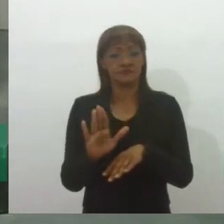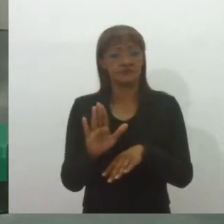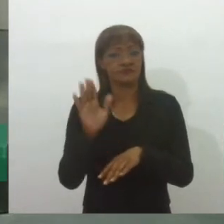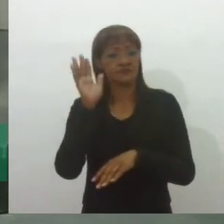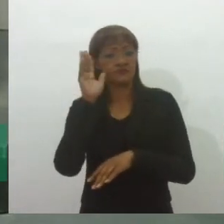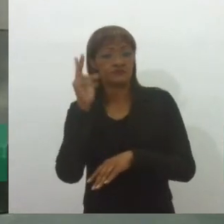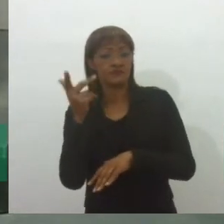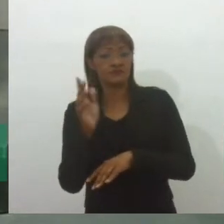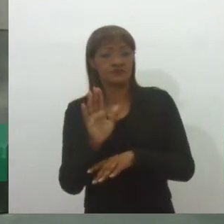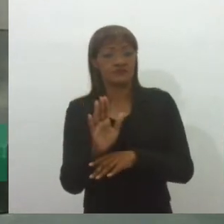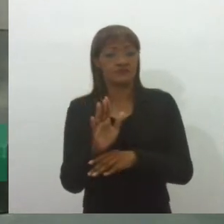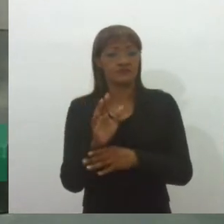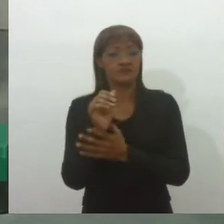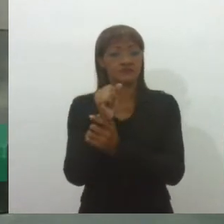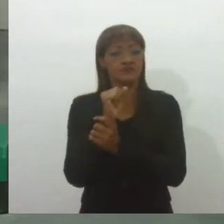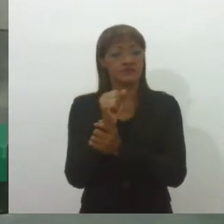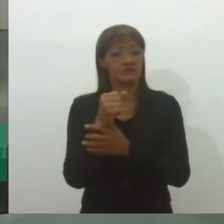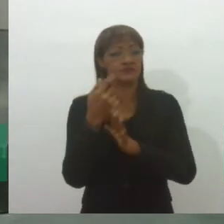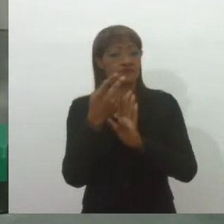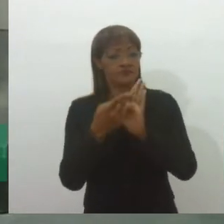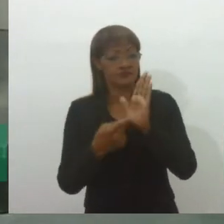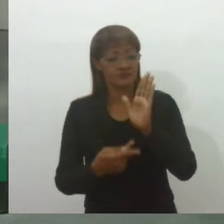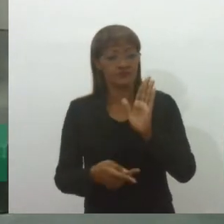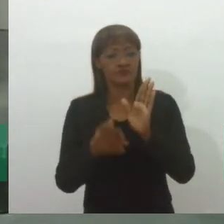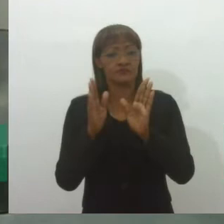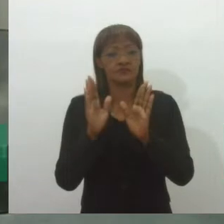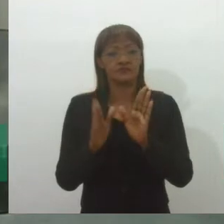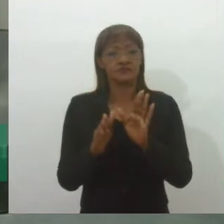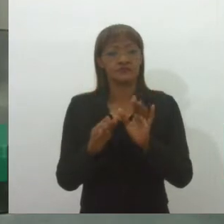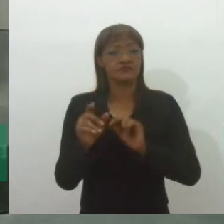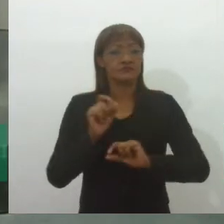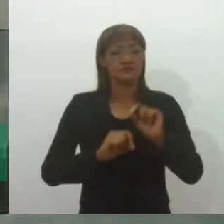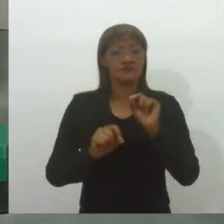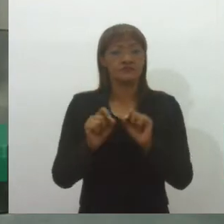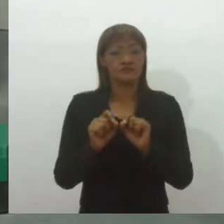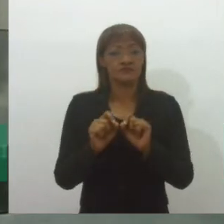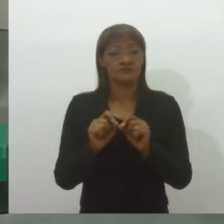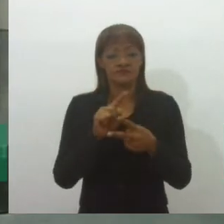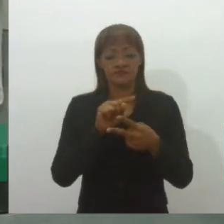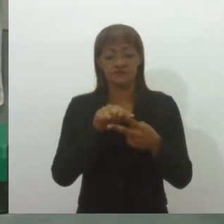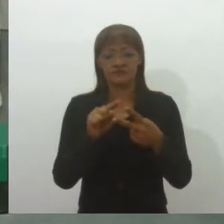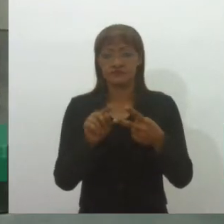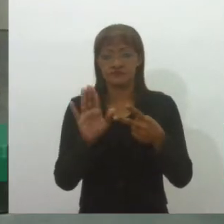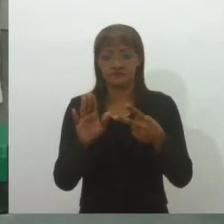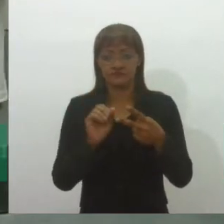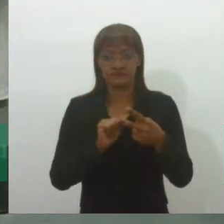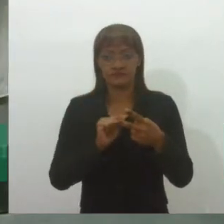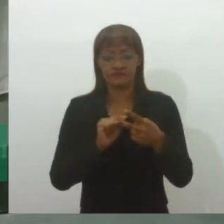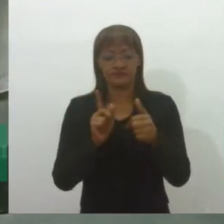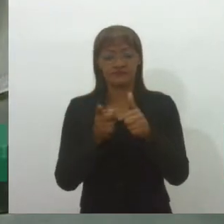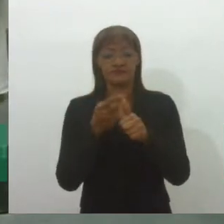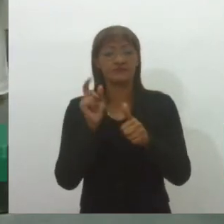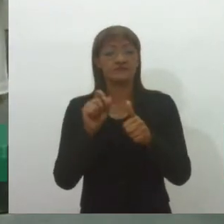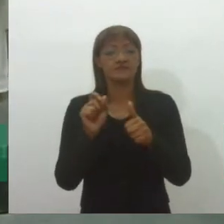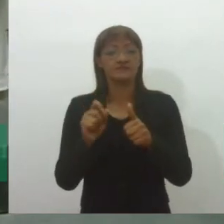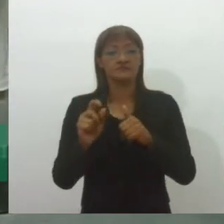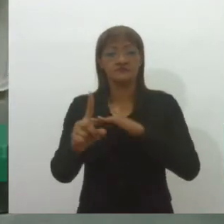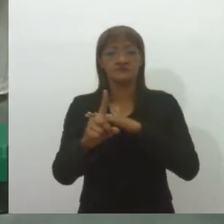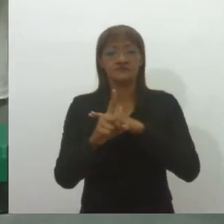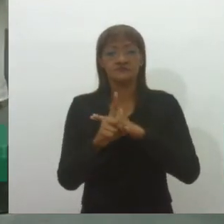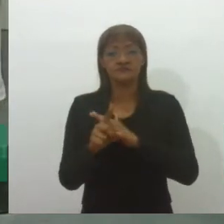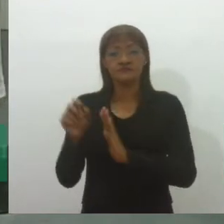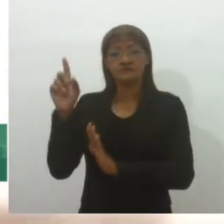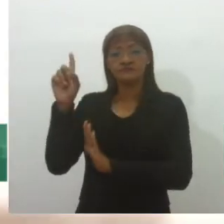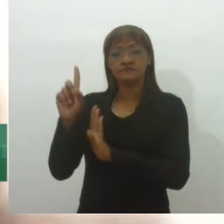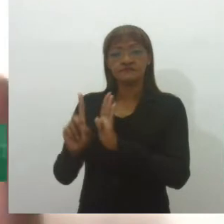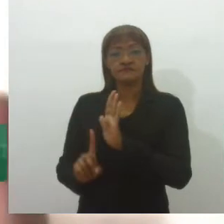o projeto de lei, ele assegura, dá segurança de duas coisas. Primeiro, de que é o consumidor final que tem direito a essa recuperação